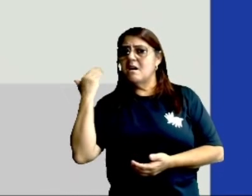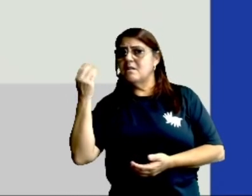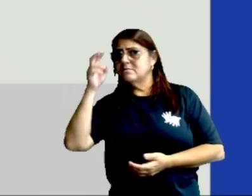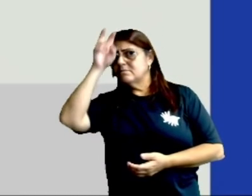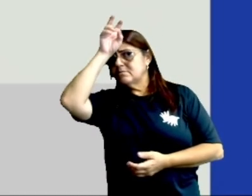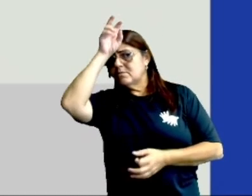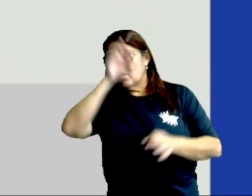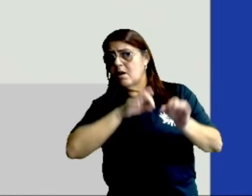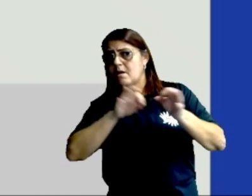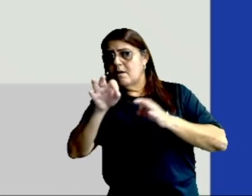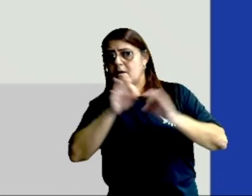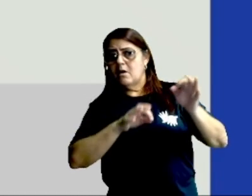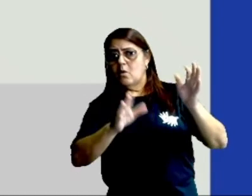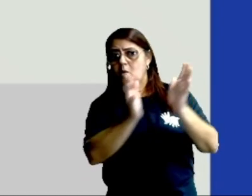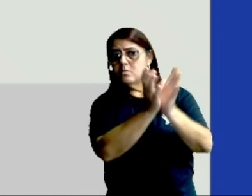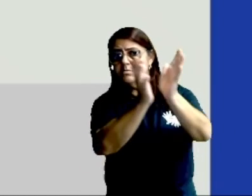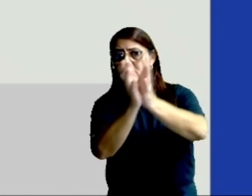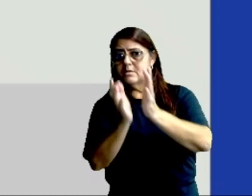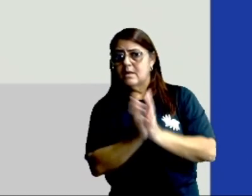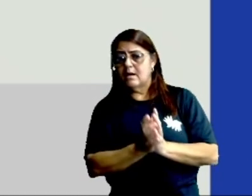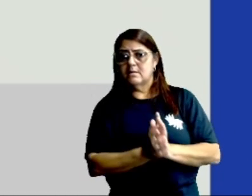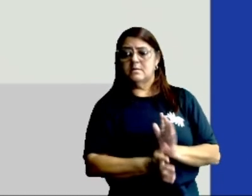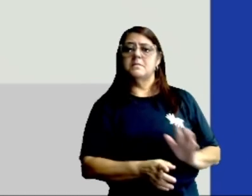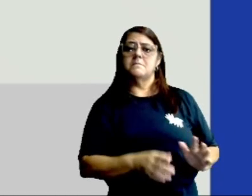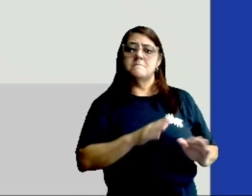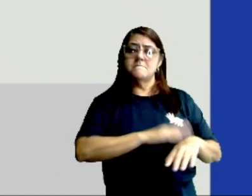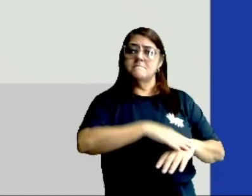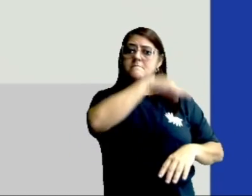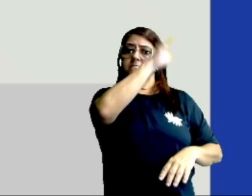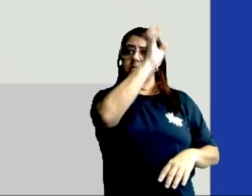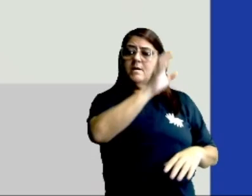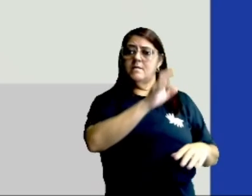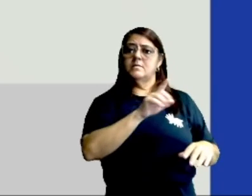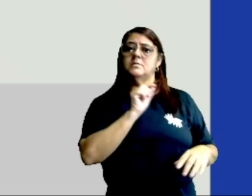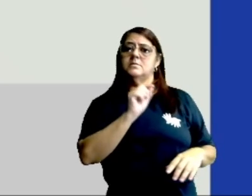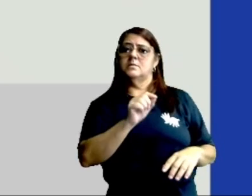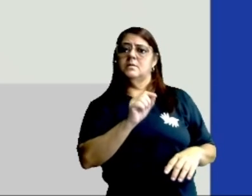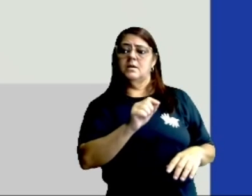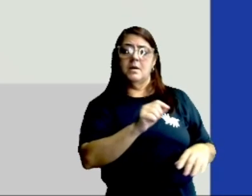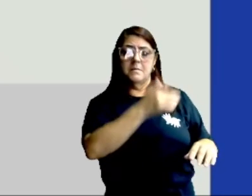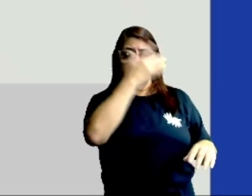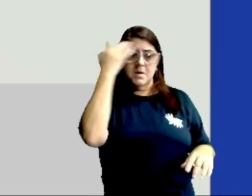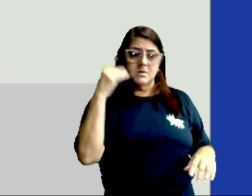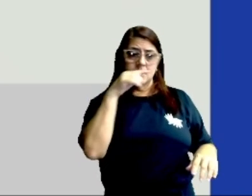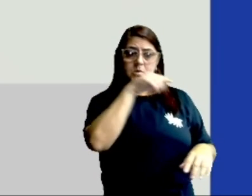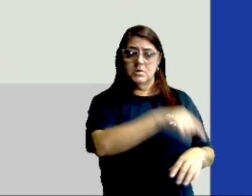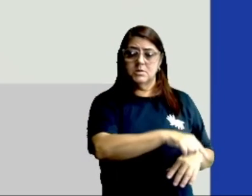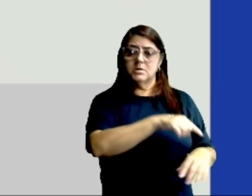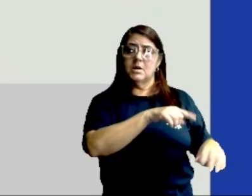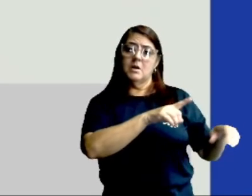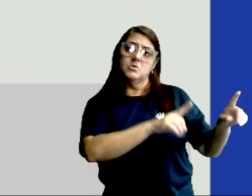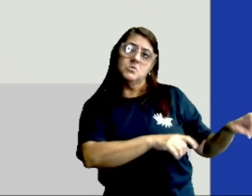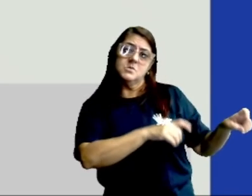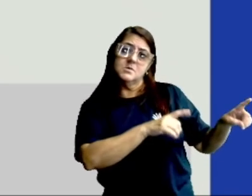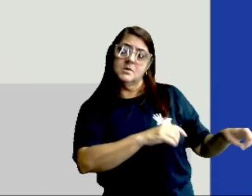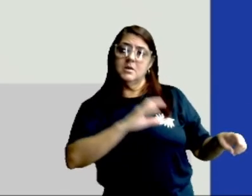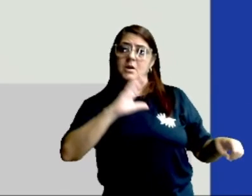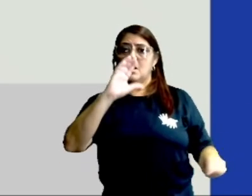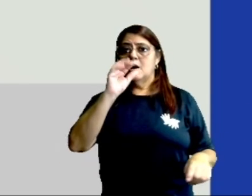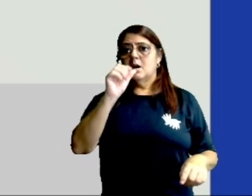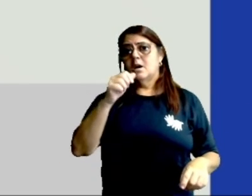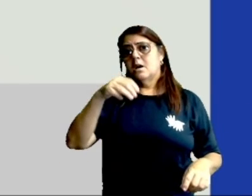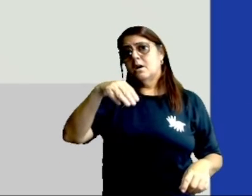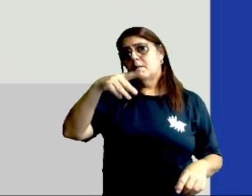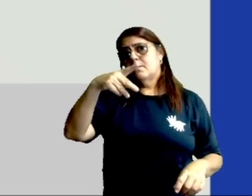egípcia era formada por camponeses né eles cultivavam as terras dos faraós eles cultivavam a terra dos passar dotes e dos